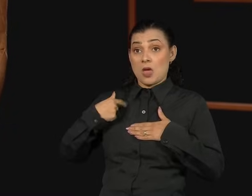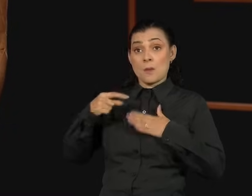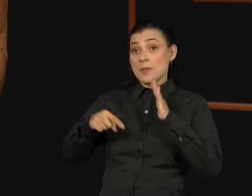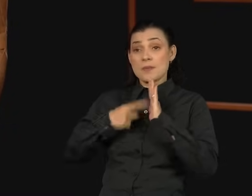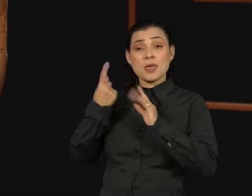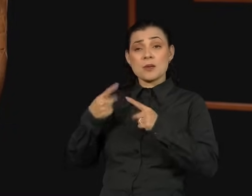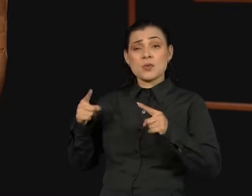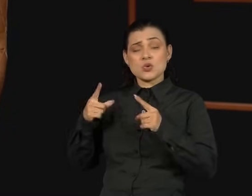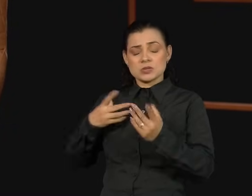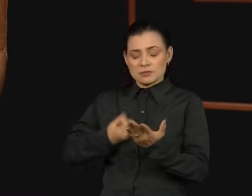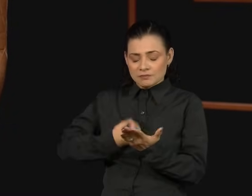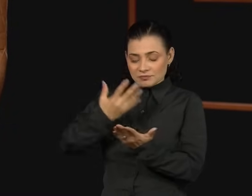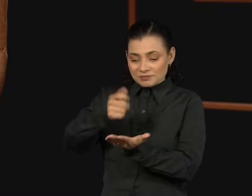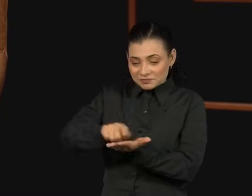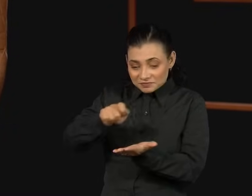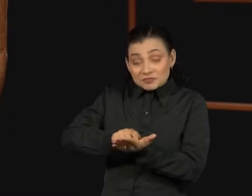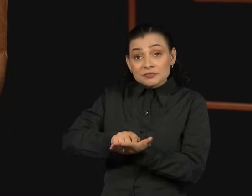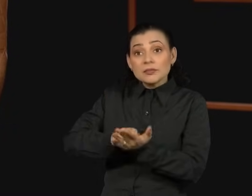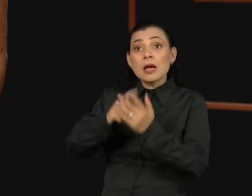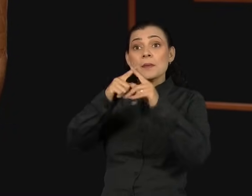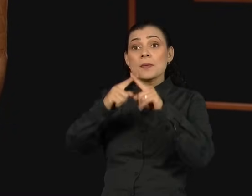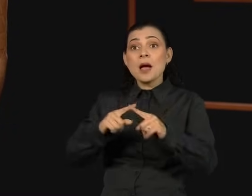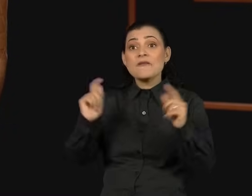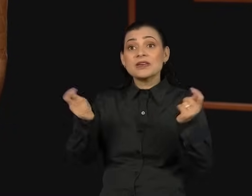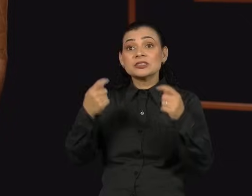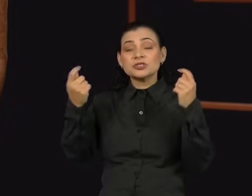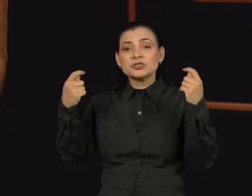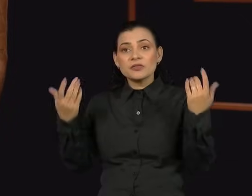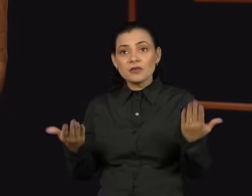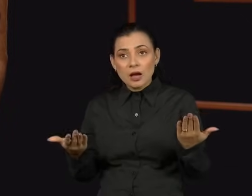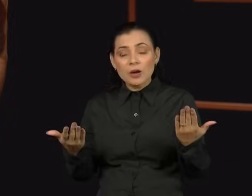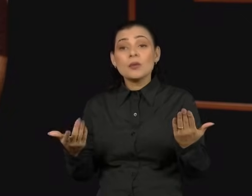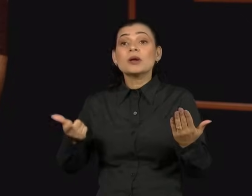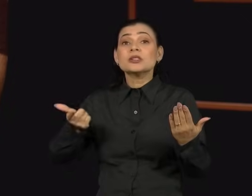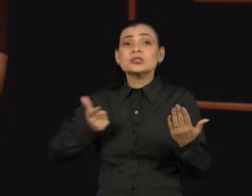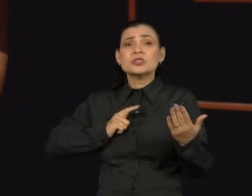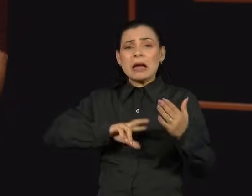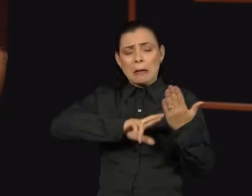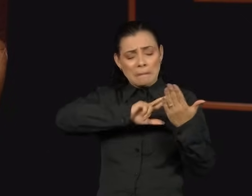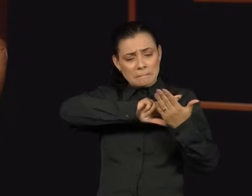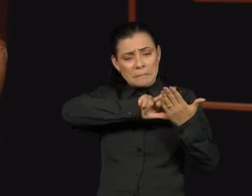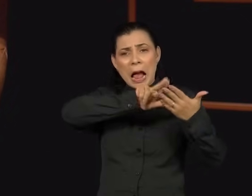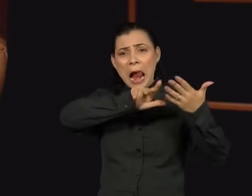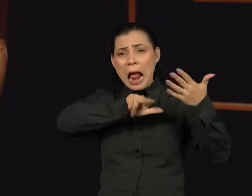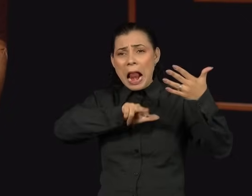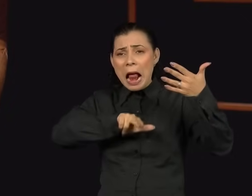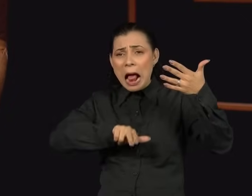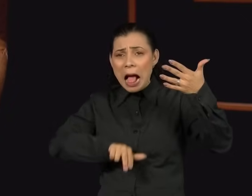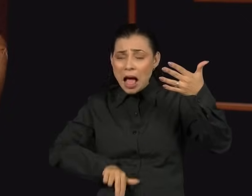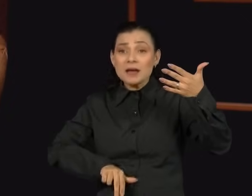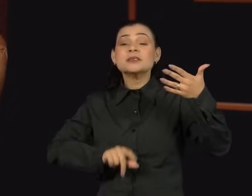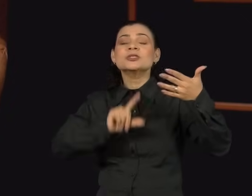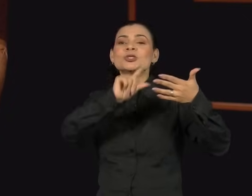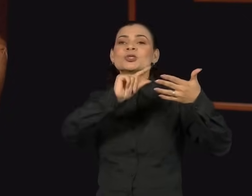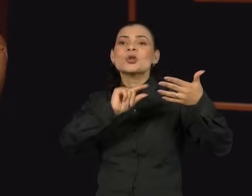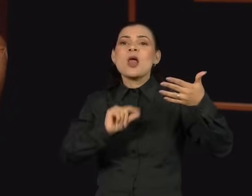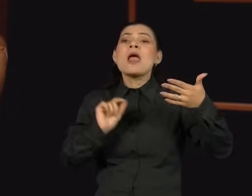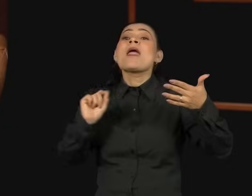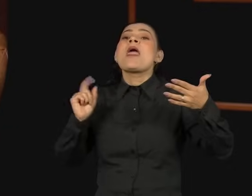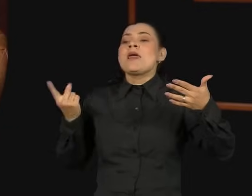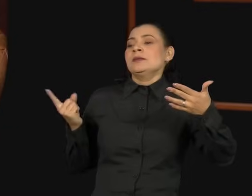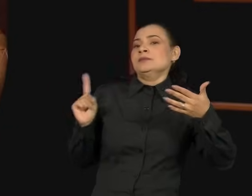primeira canção, pus naquele festival e tinha entre os intérpretes,